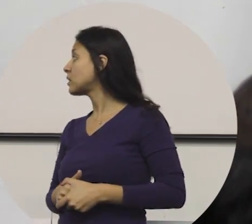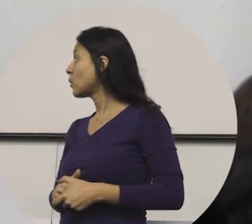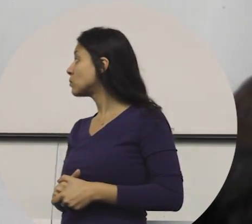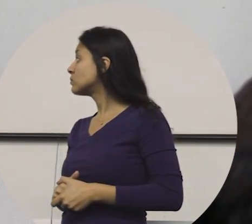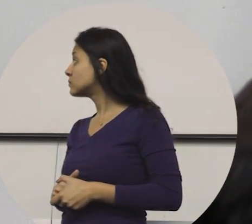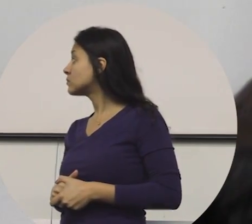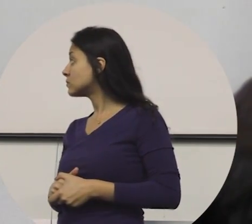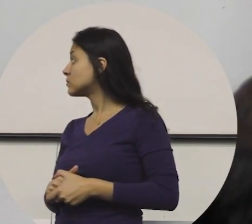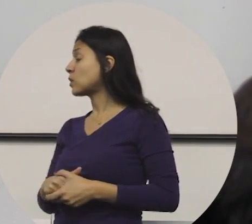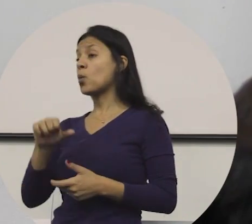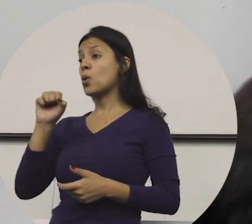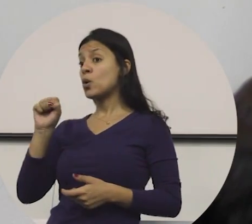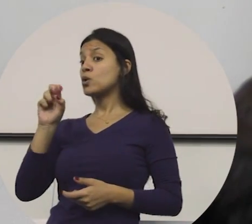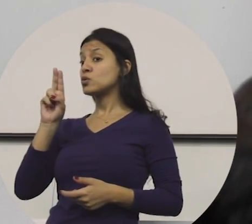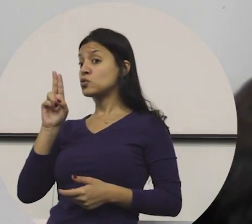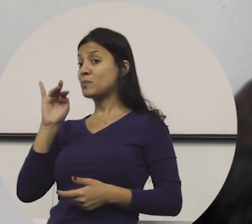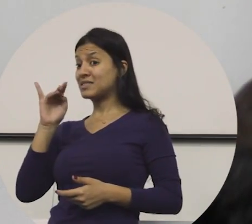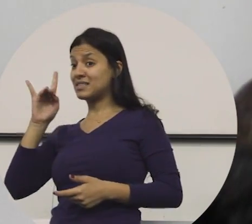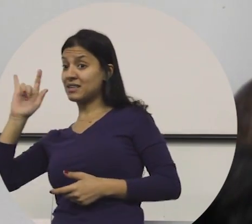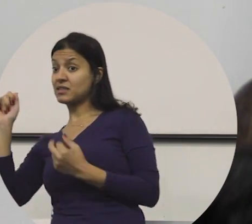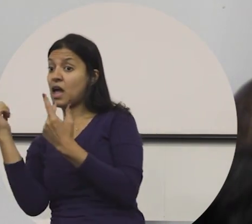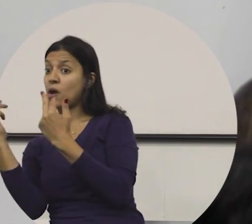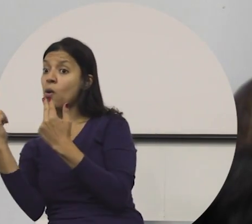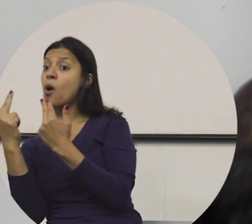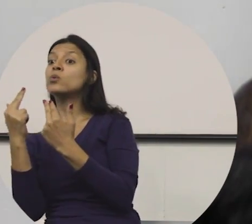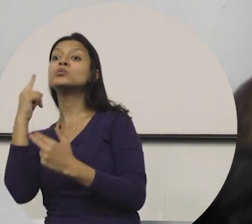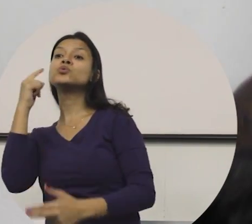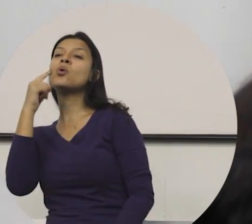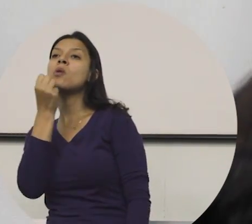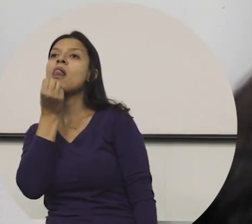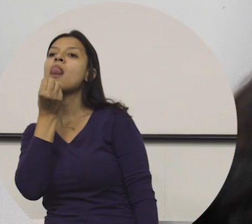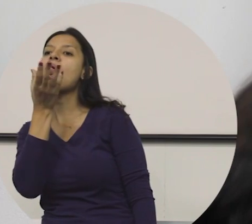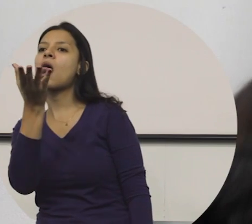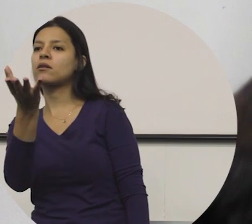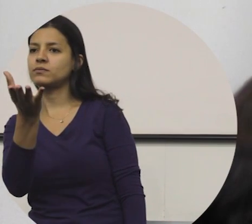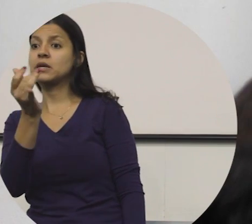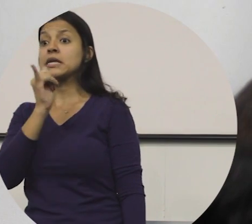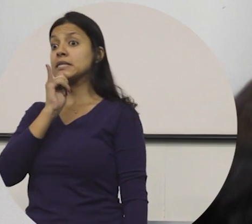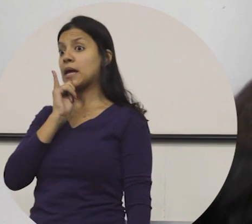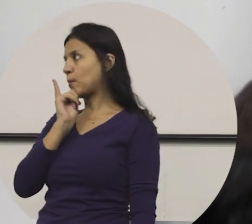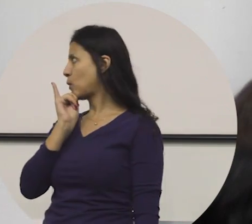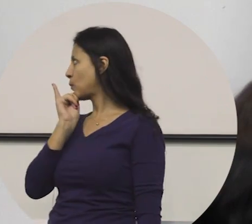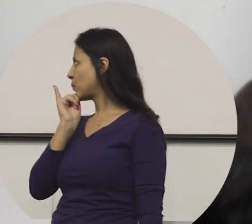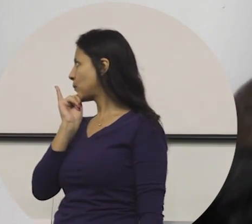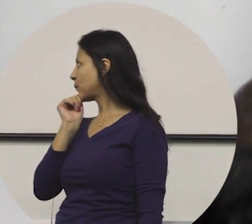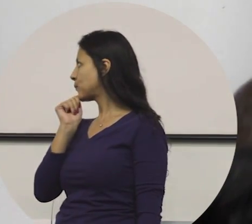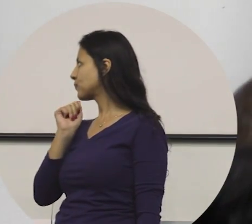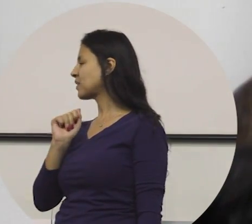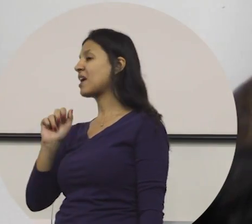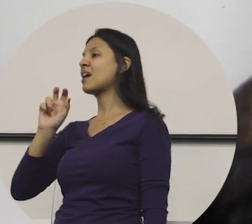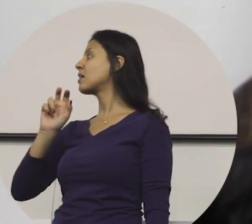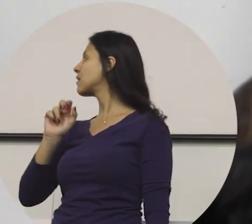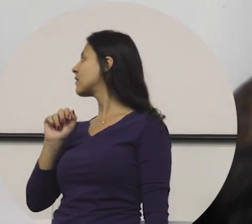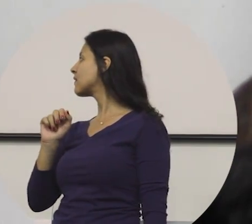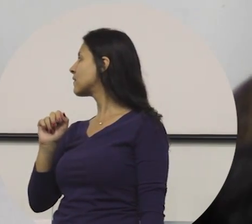som acontecendo. Vou dar um exemplo. Aqui, o som de V.